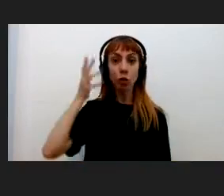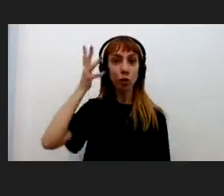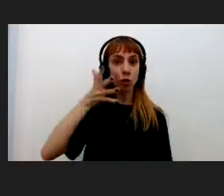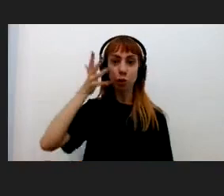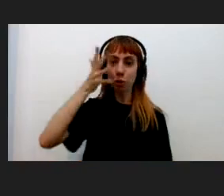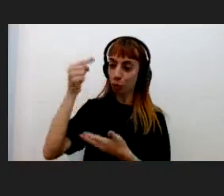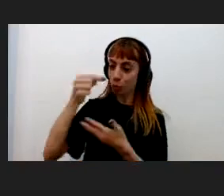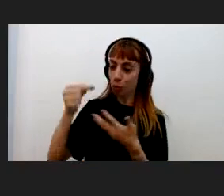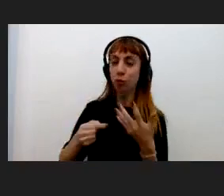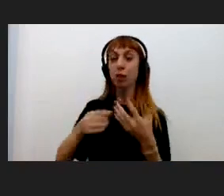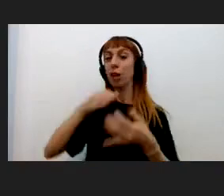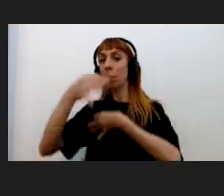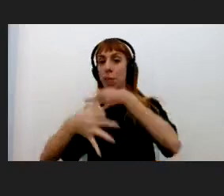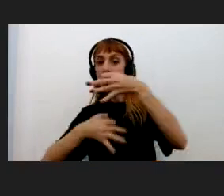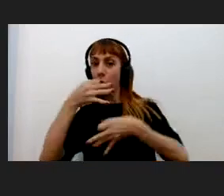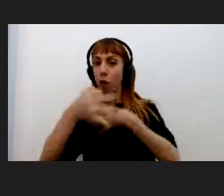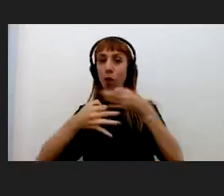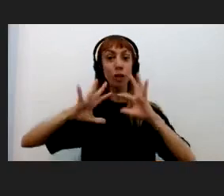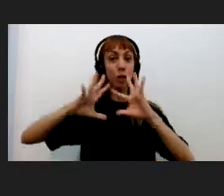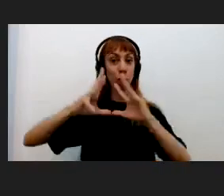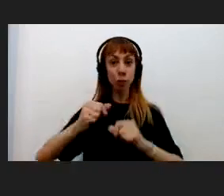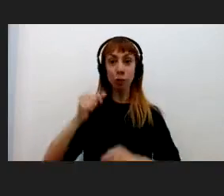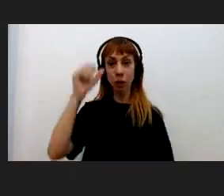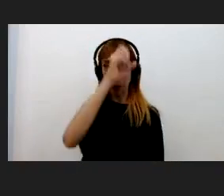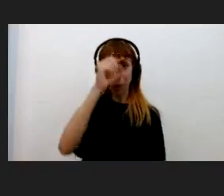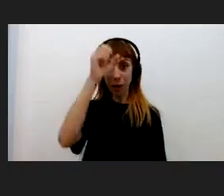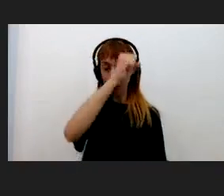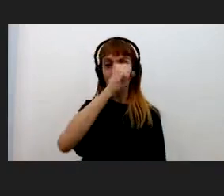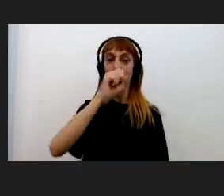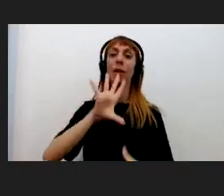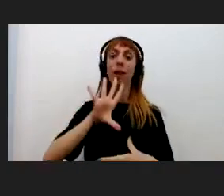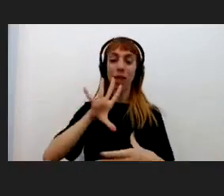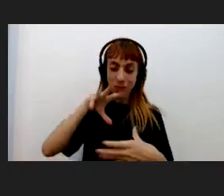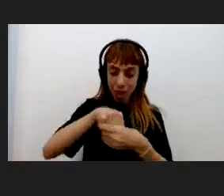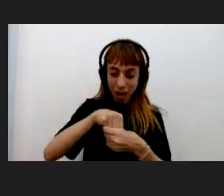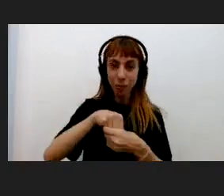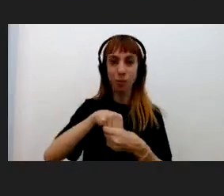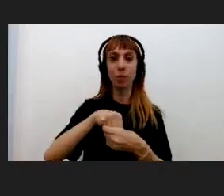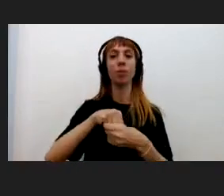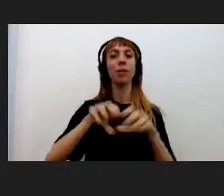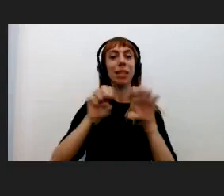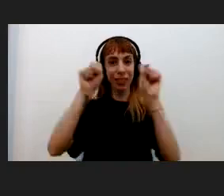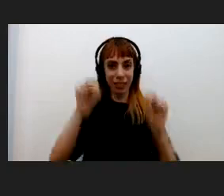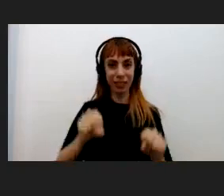numa sociedade que se demarca muito fortemente nesses valores neoliberais,